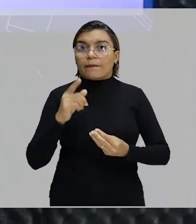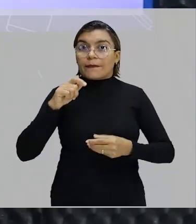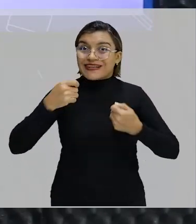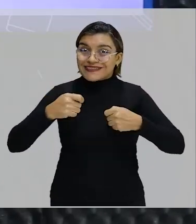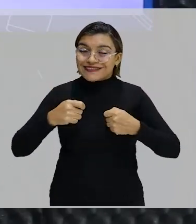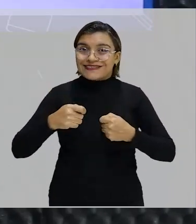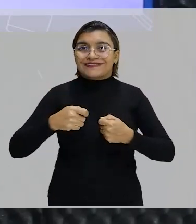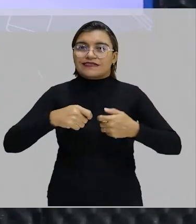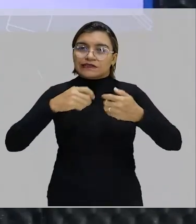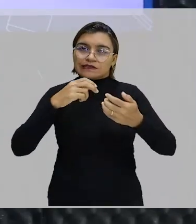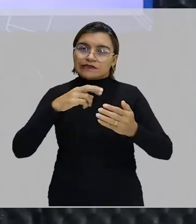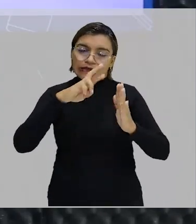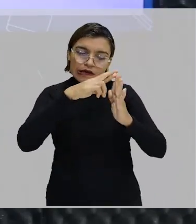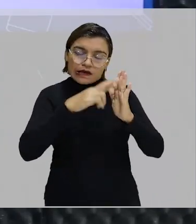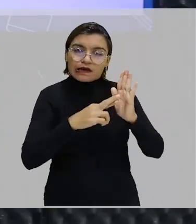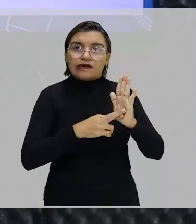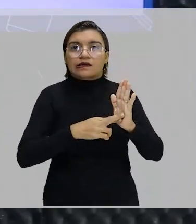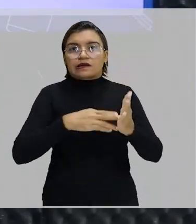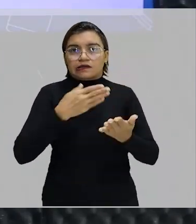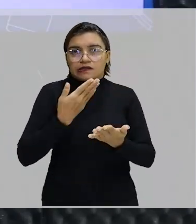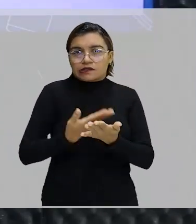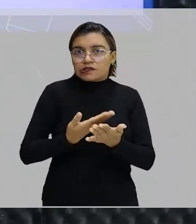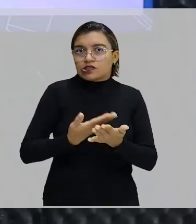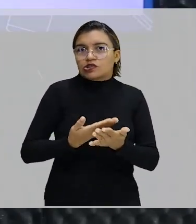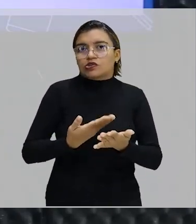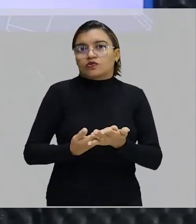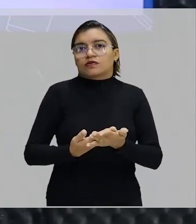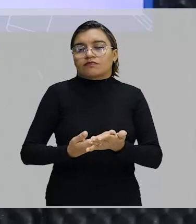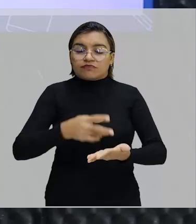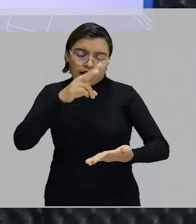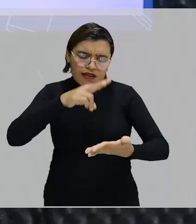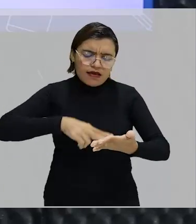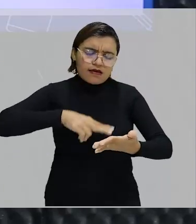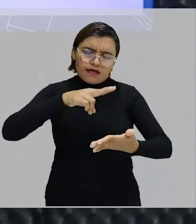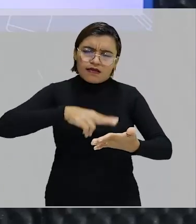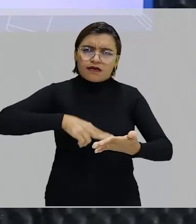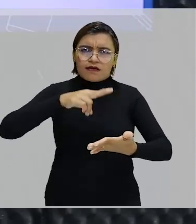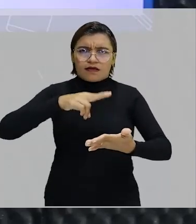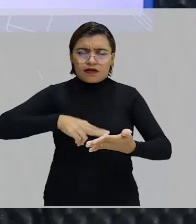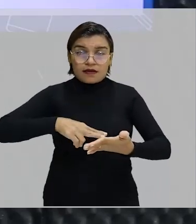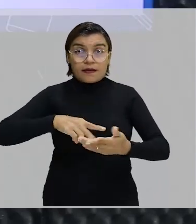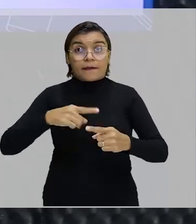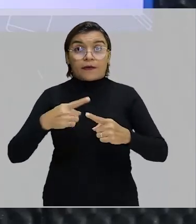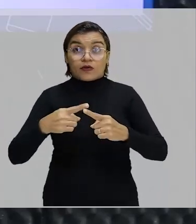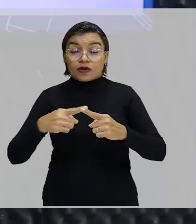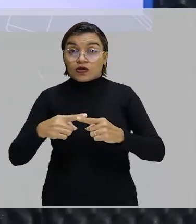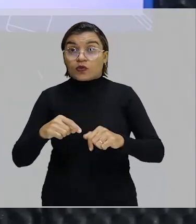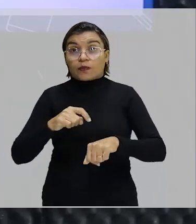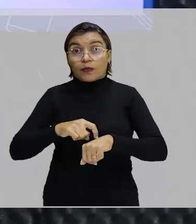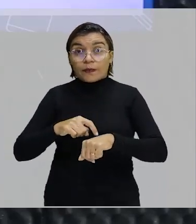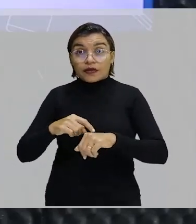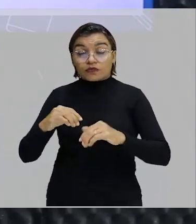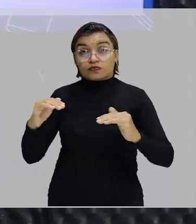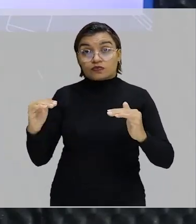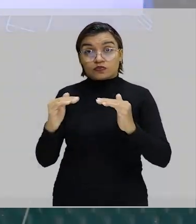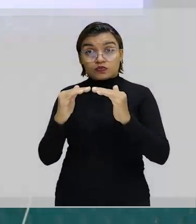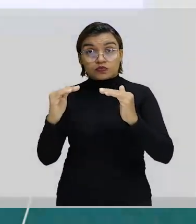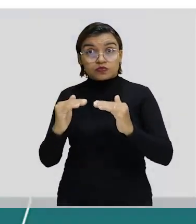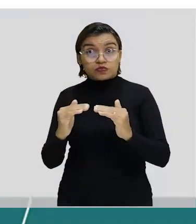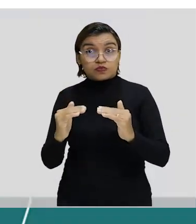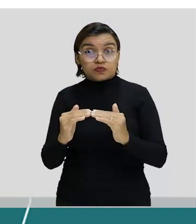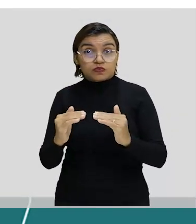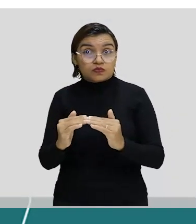as regras, fazer muita leitura para que eu não erre na hora dessa harmonização, tá certo?